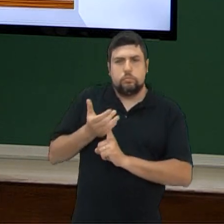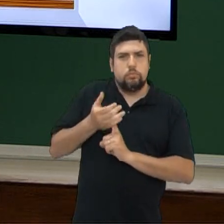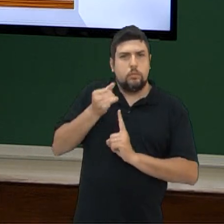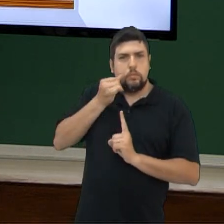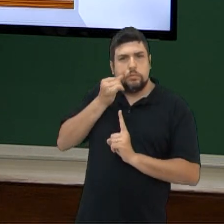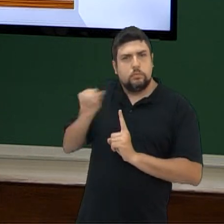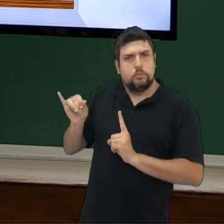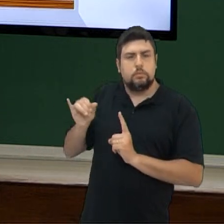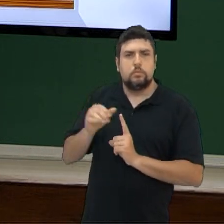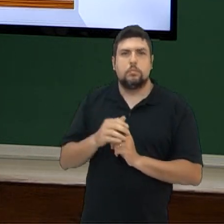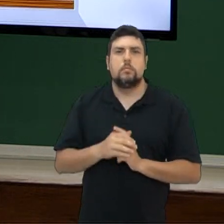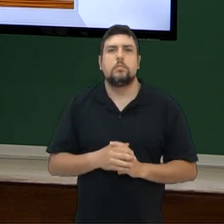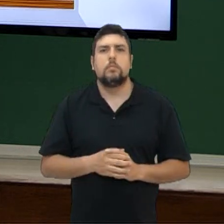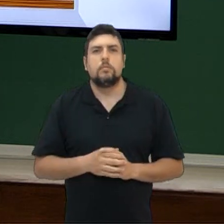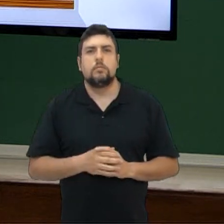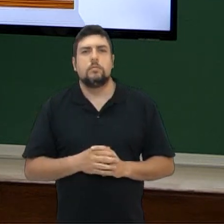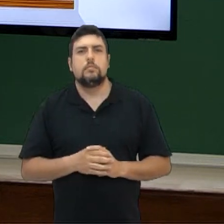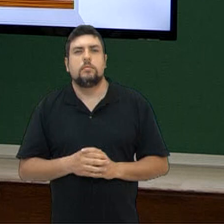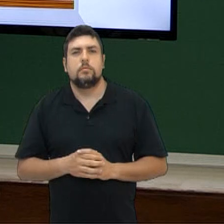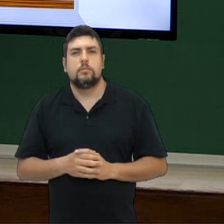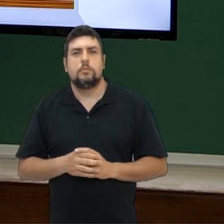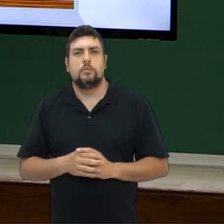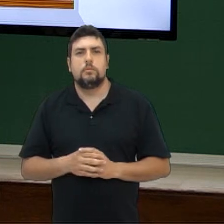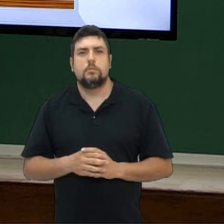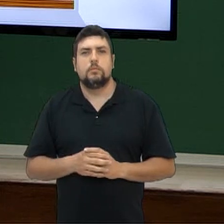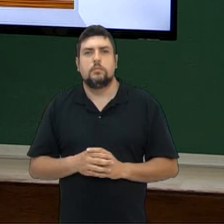isolantes. Achou que ia cantar aquela música, né?